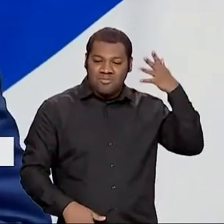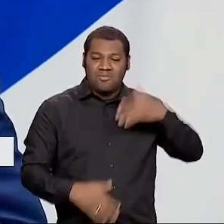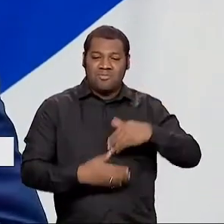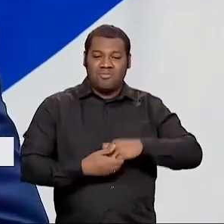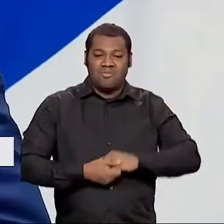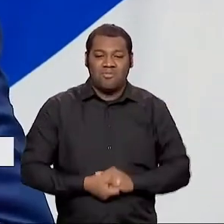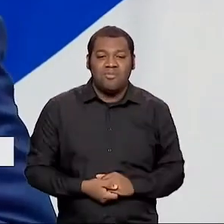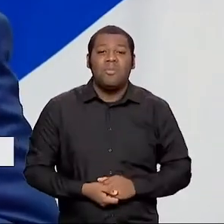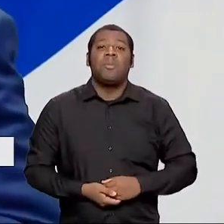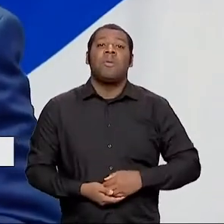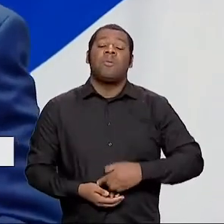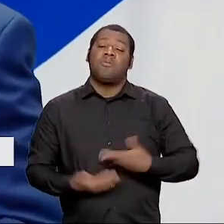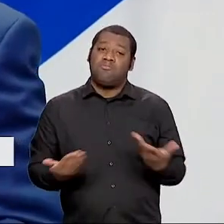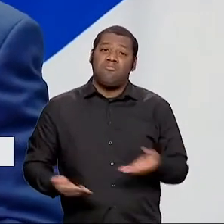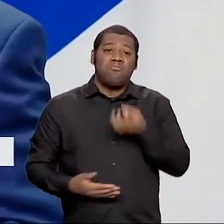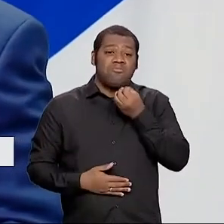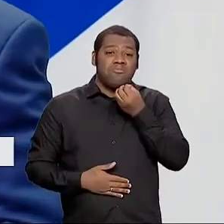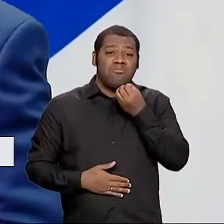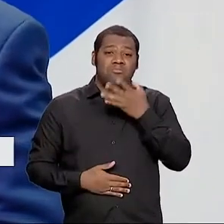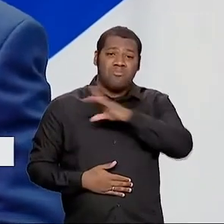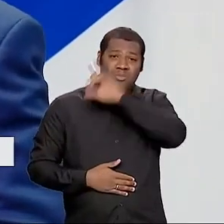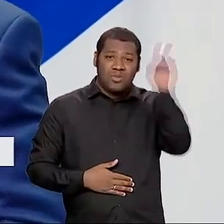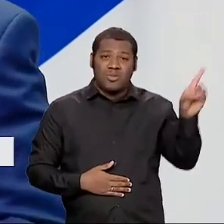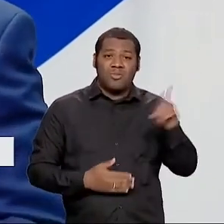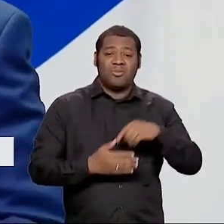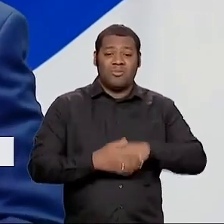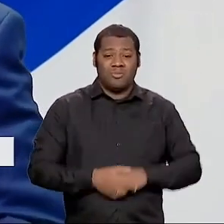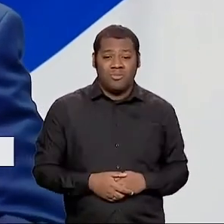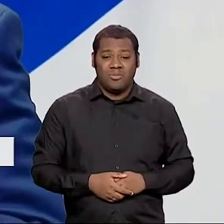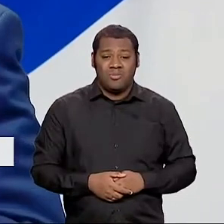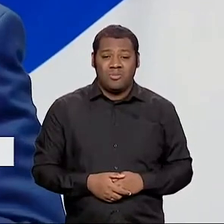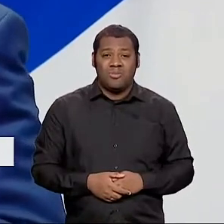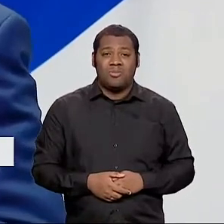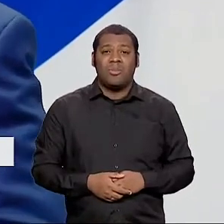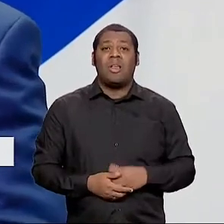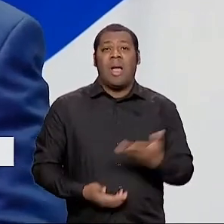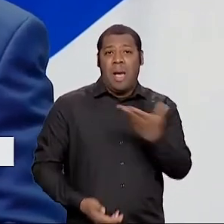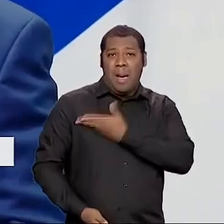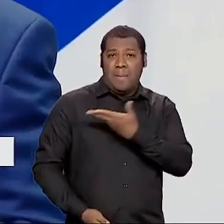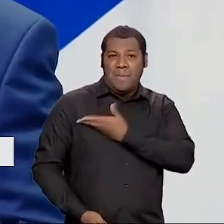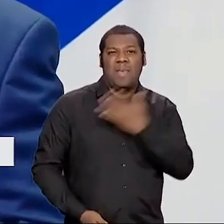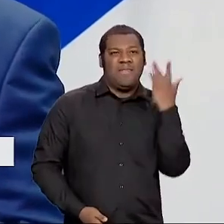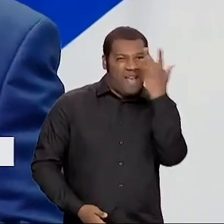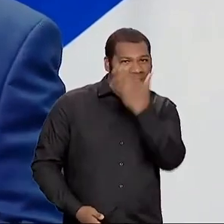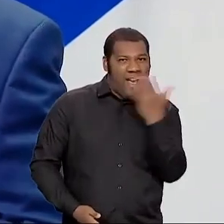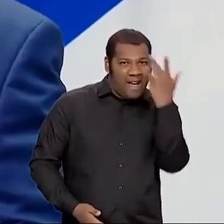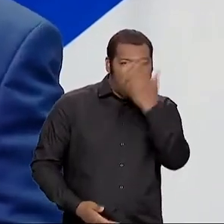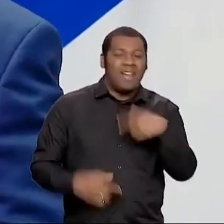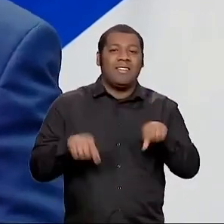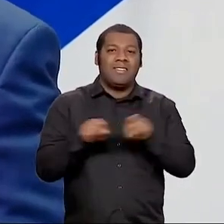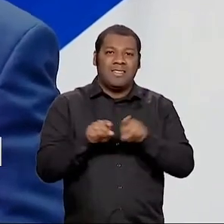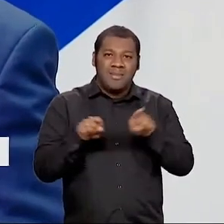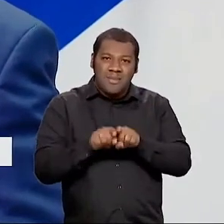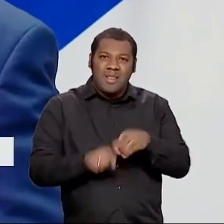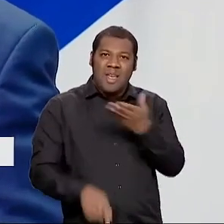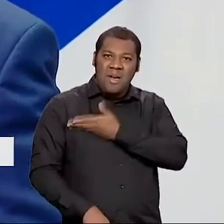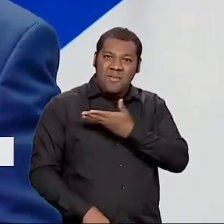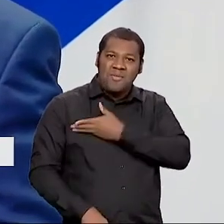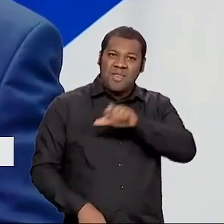Bem, primeiro, bom dia. Bom dia ao companheiro Haddad, ao companheiro Aldo,